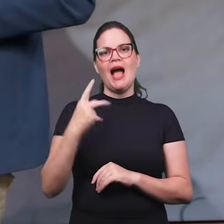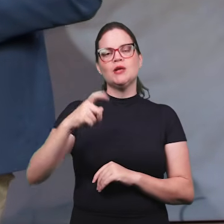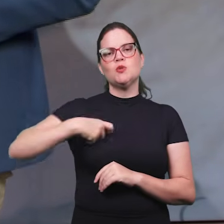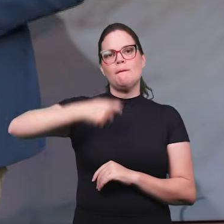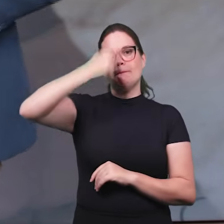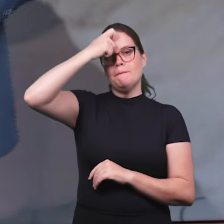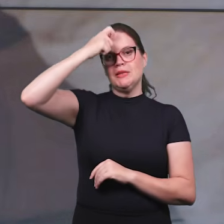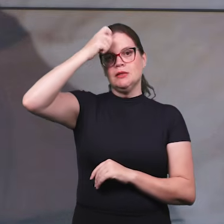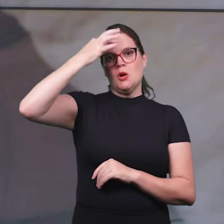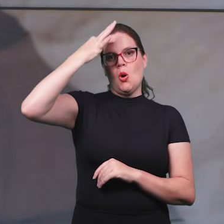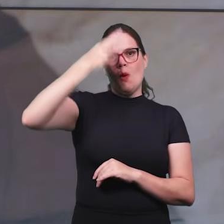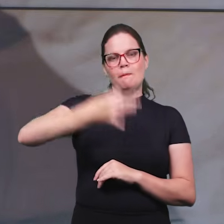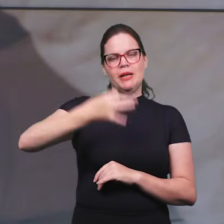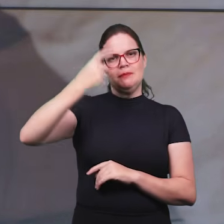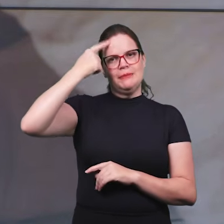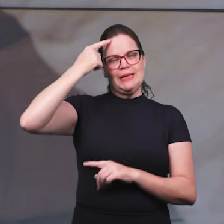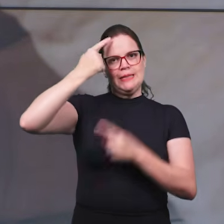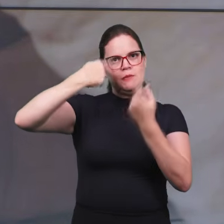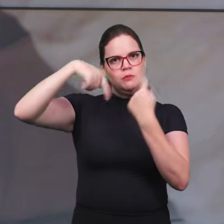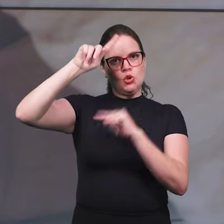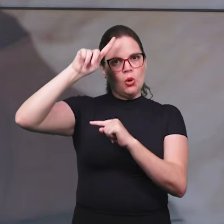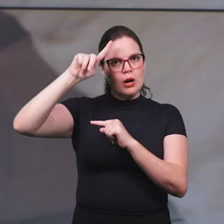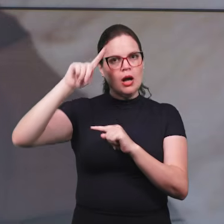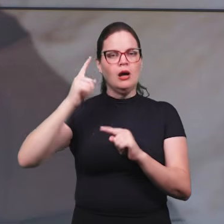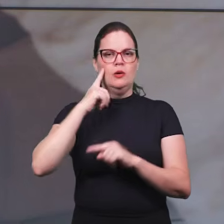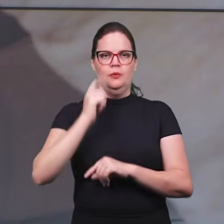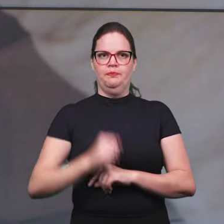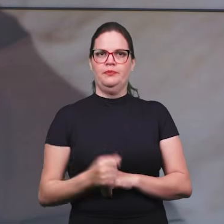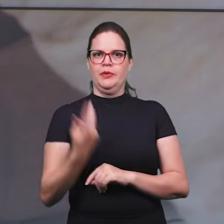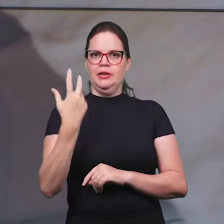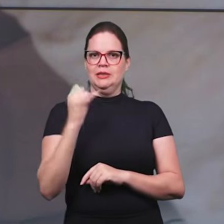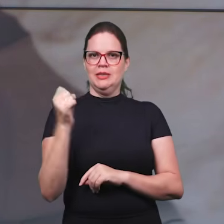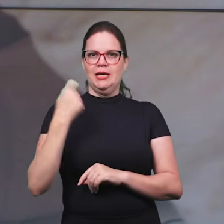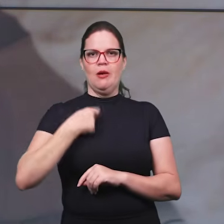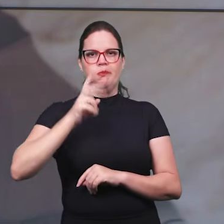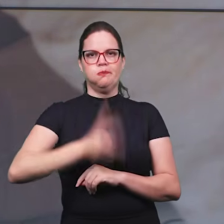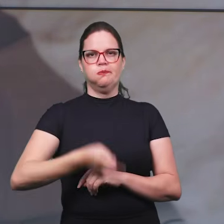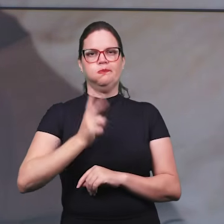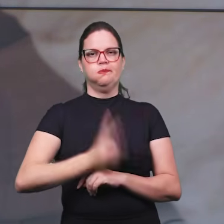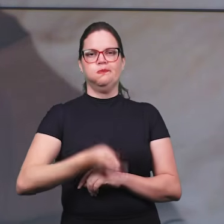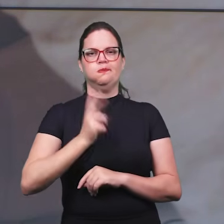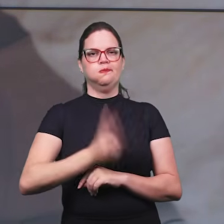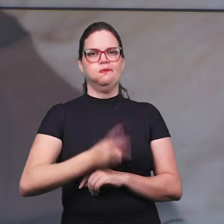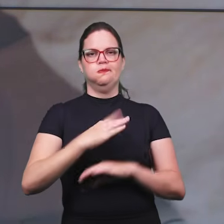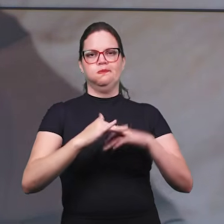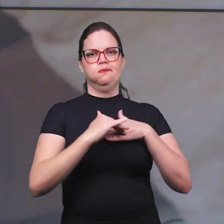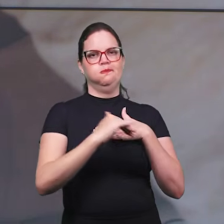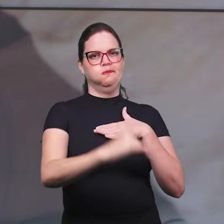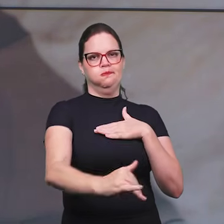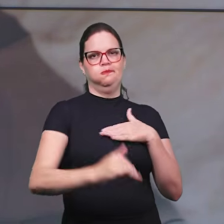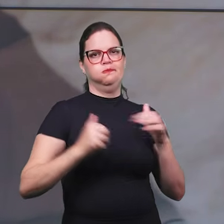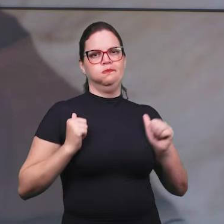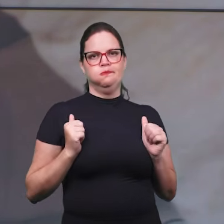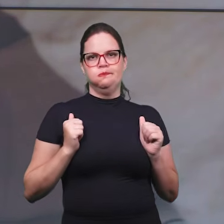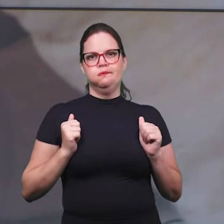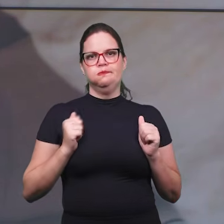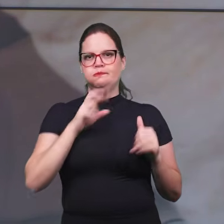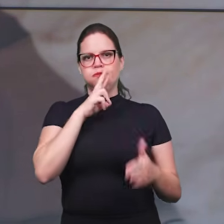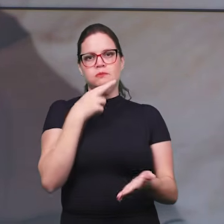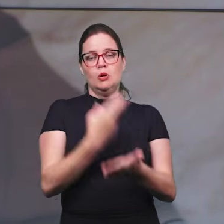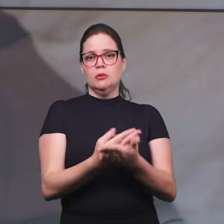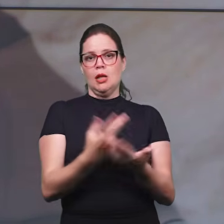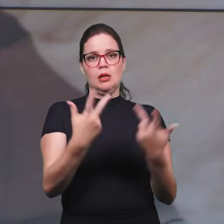Mudança de mentalidade, isso aqui é importante a gente destacar, né? Se a gente fizer sempre as mesmas ações, a tendência é